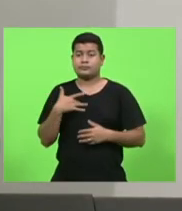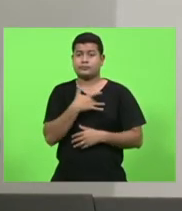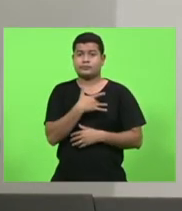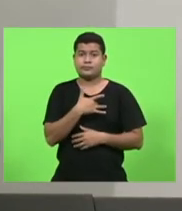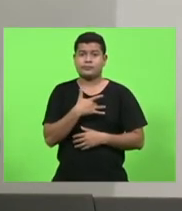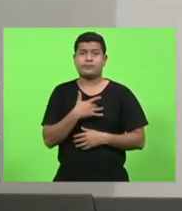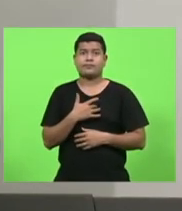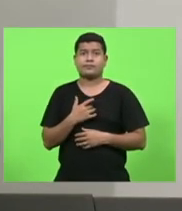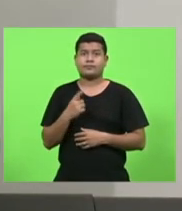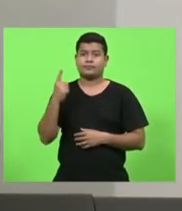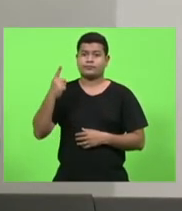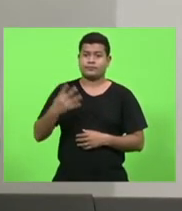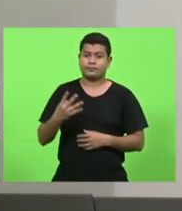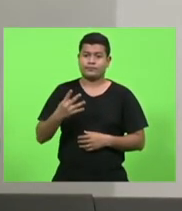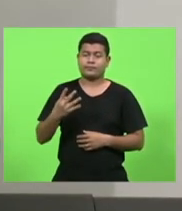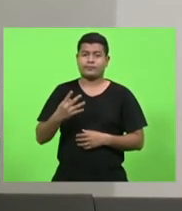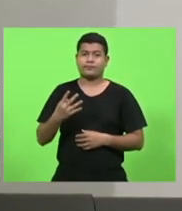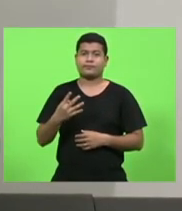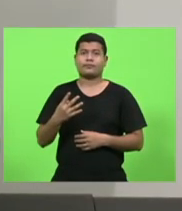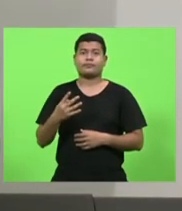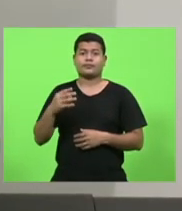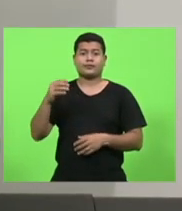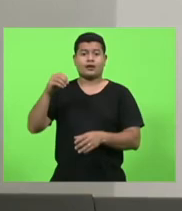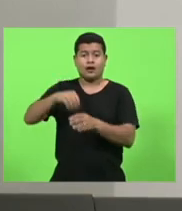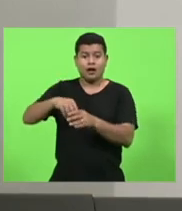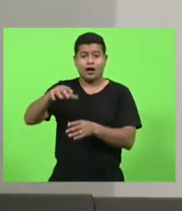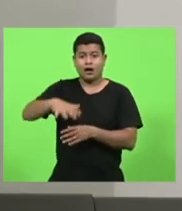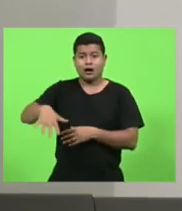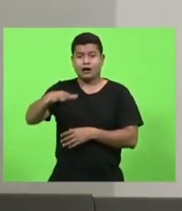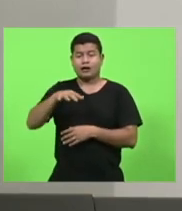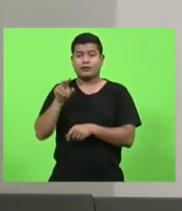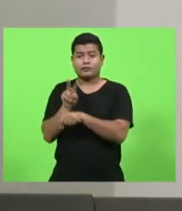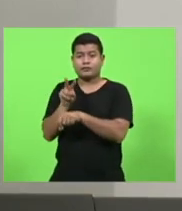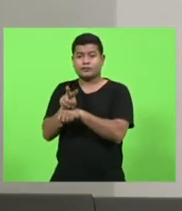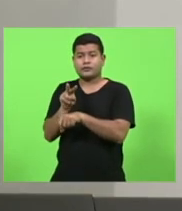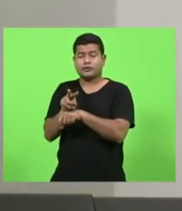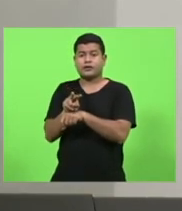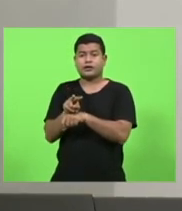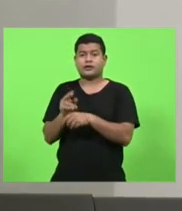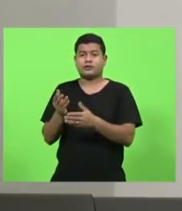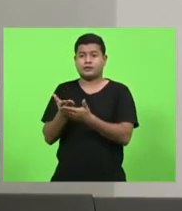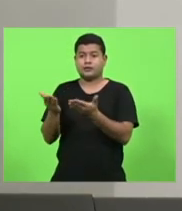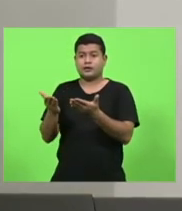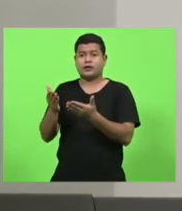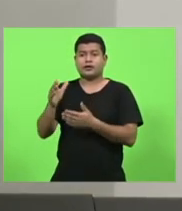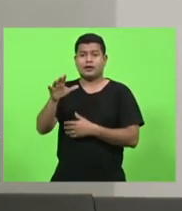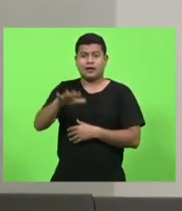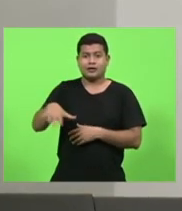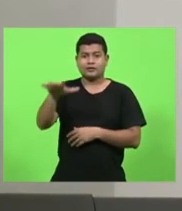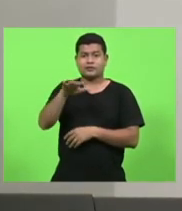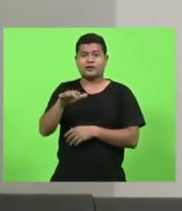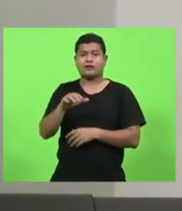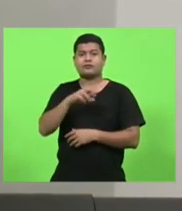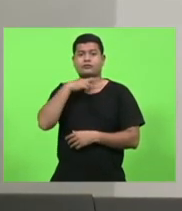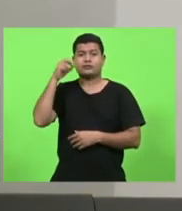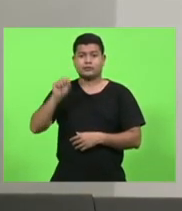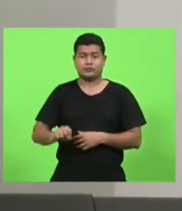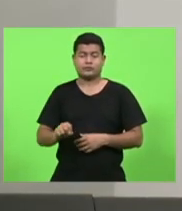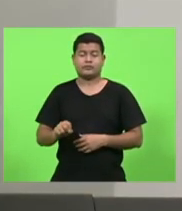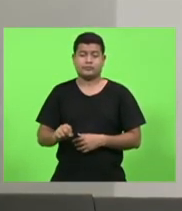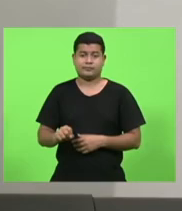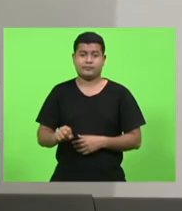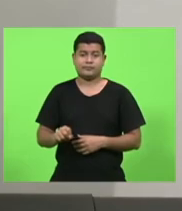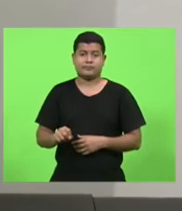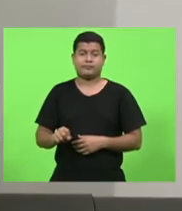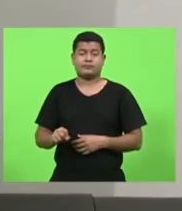14 anos dos quais dentro da vigilância epidemiológica lá na região de Jaraguá, eu duvido que